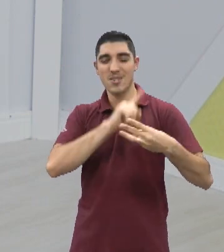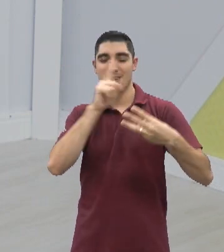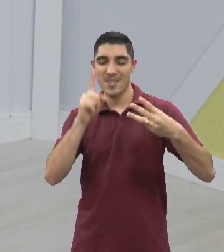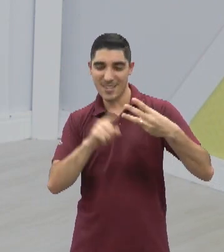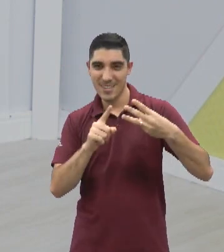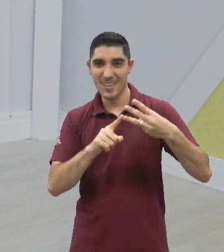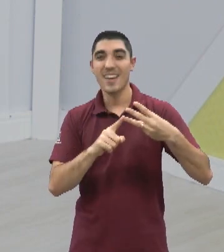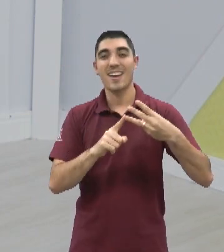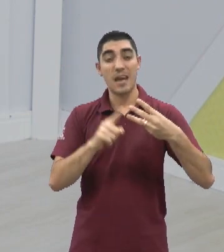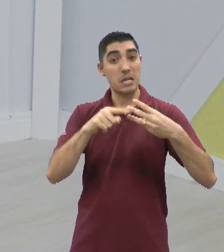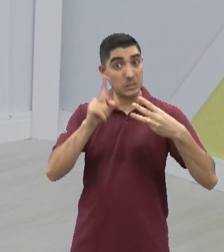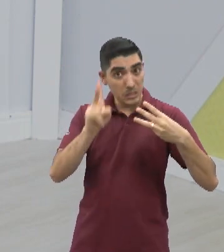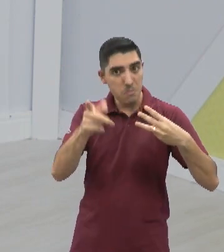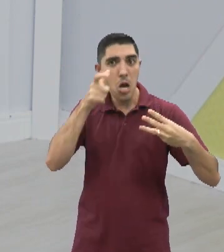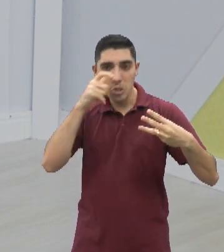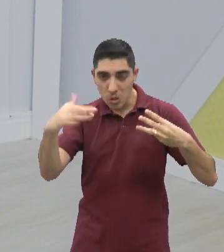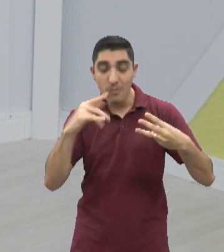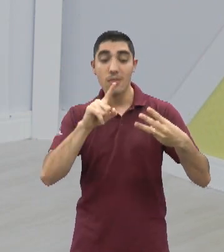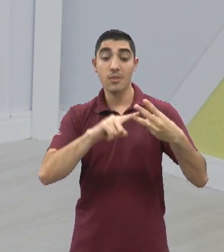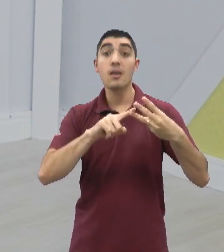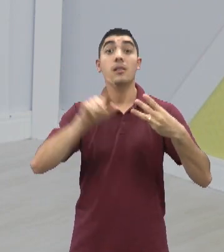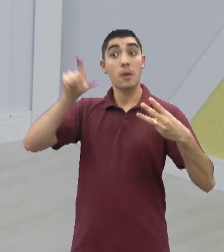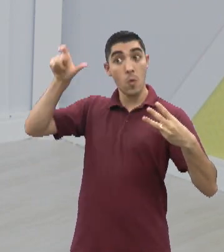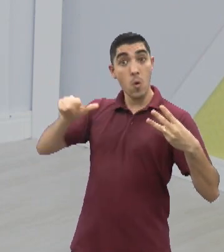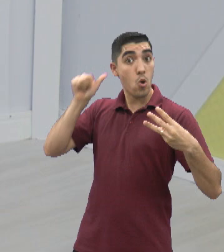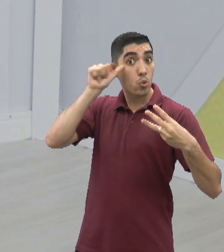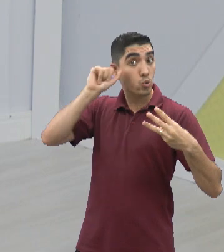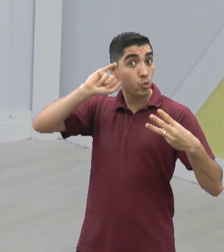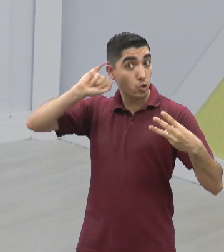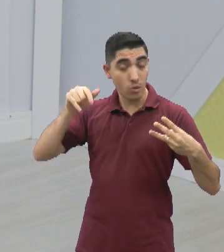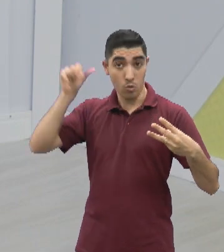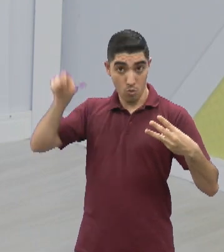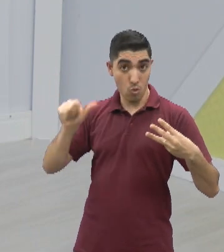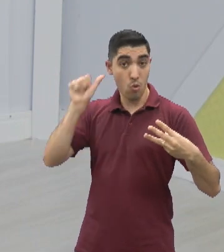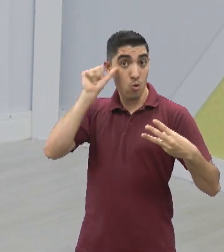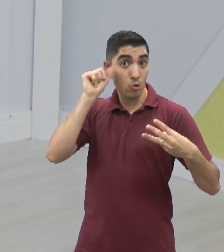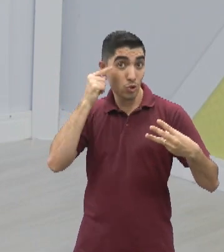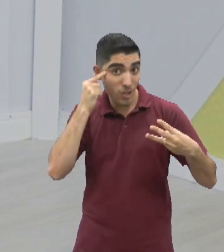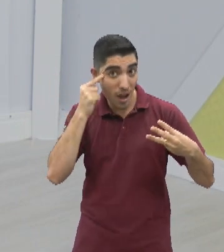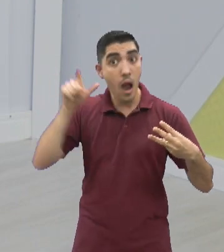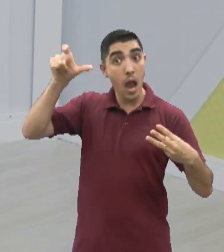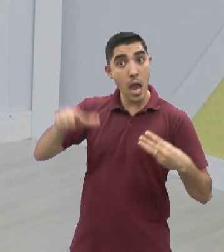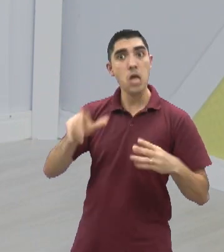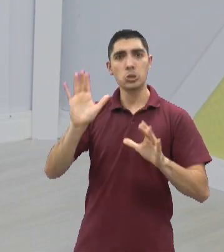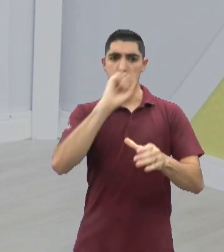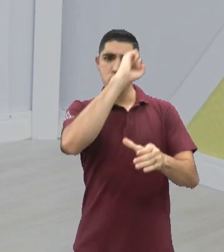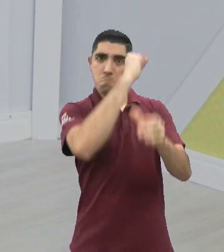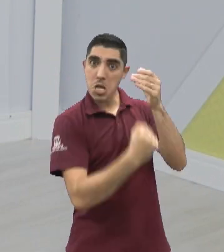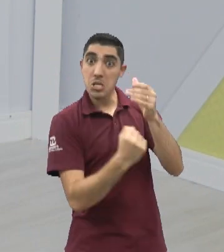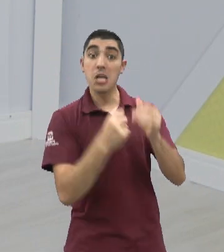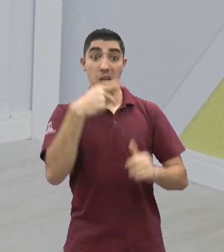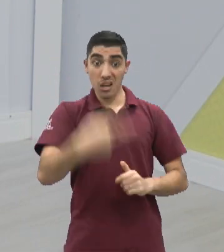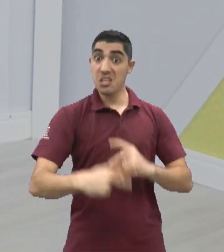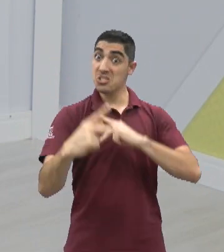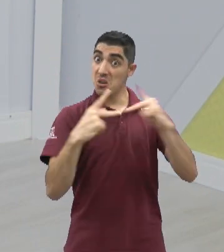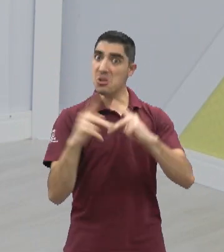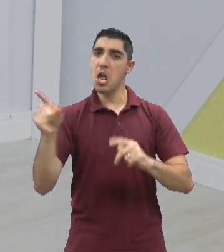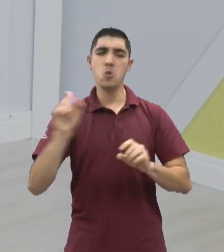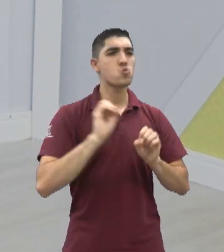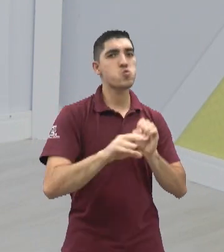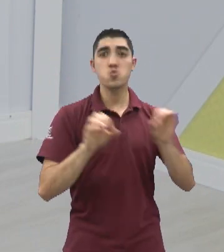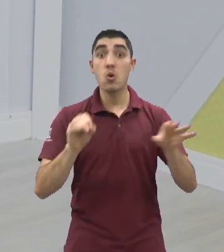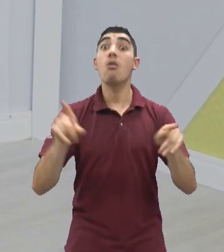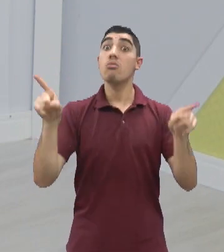está sempre acompanhando o nosso programa, e também o Jean Coppi, que é jogador de basquete do time de surdos de São José dos Campos, e também ele